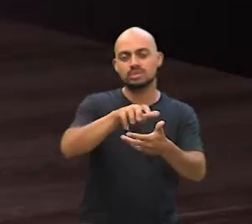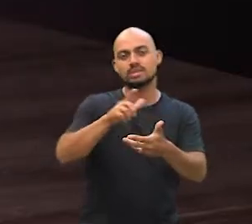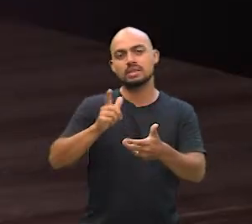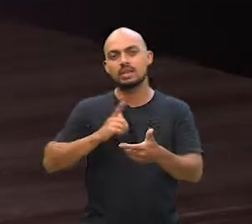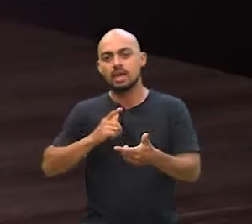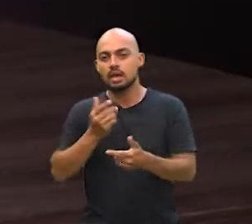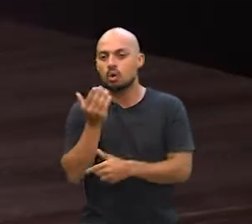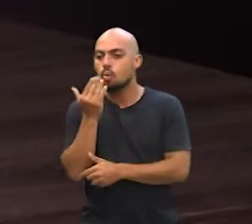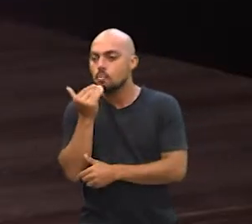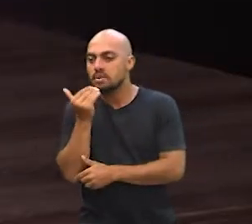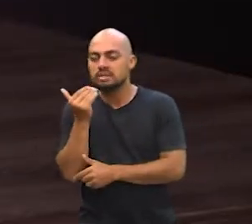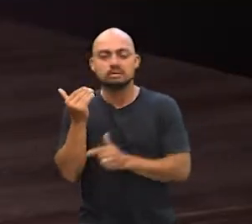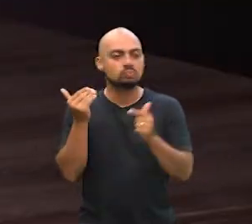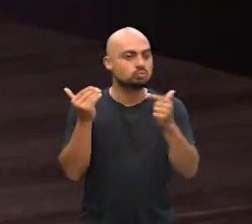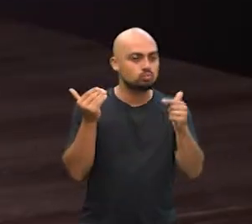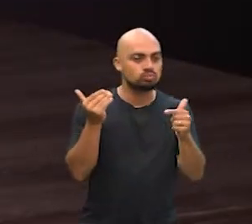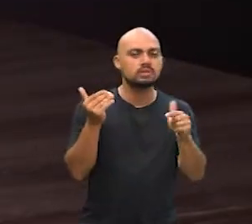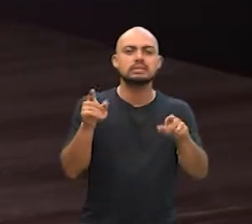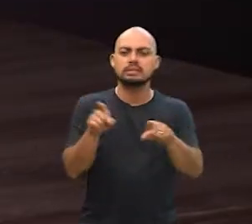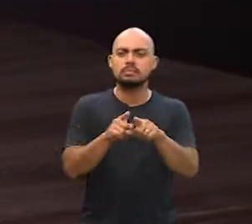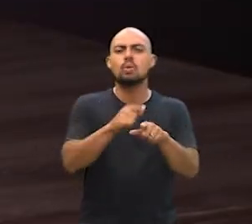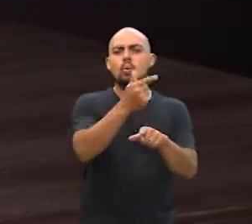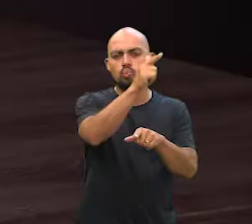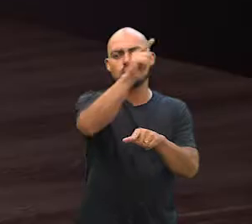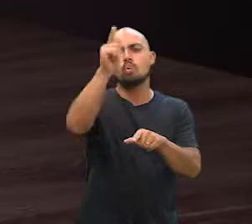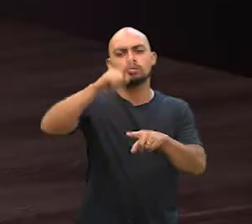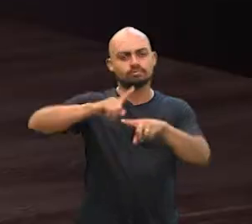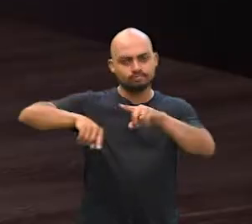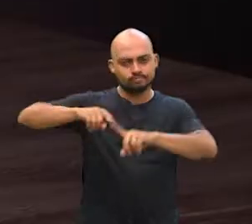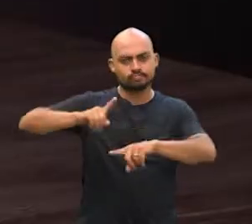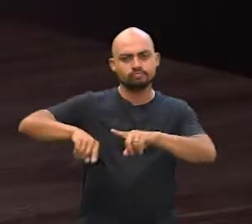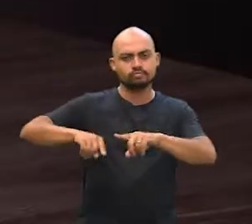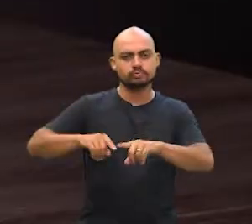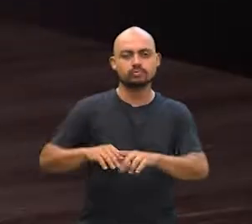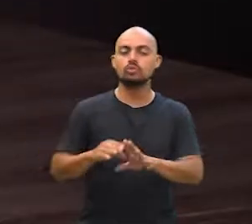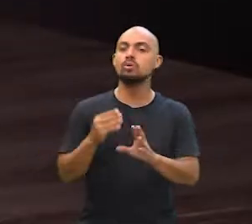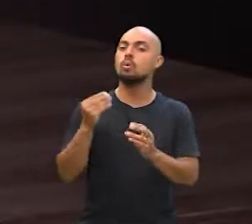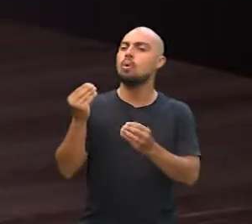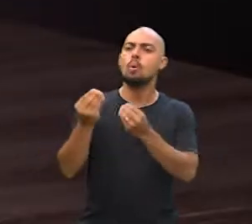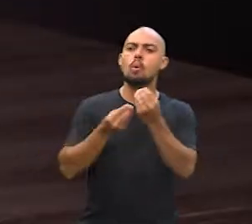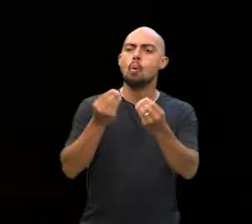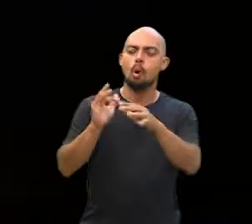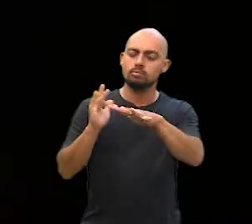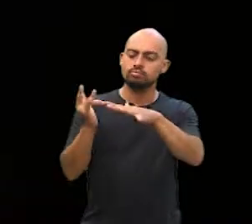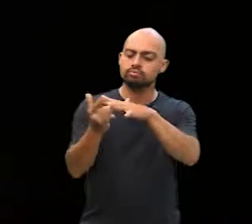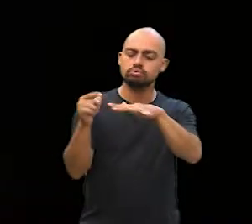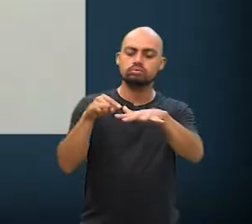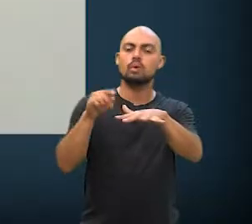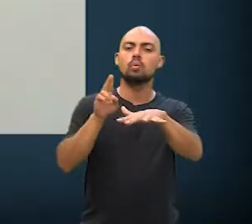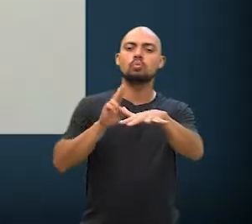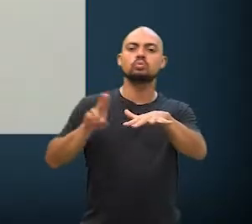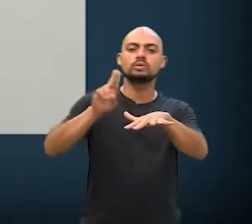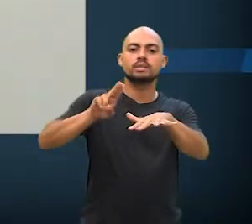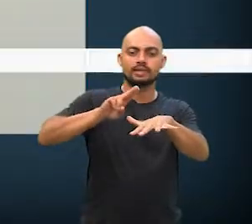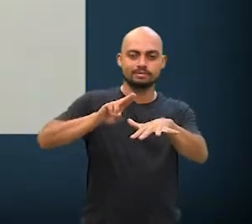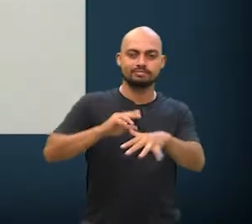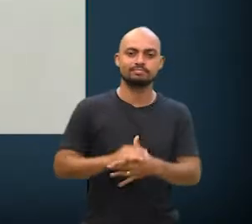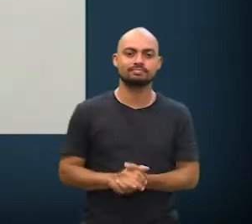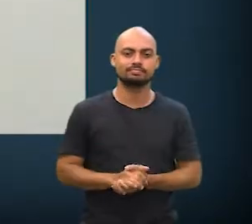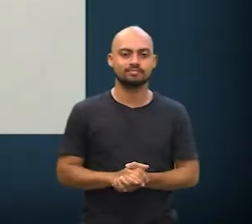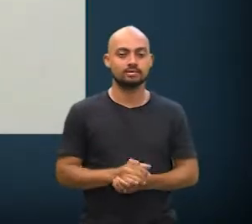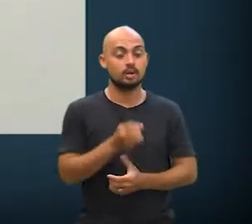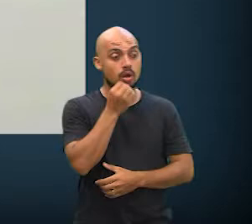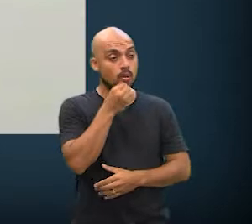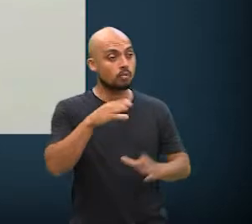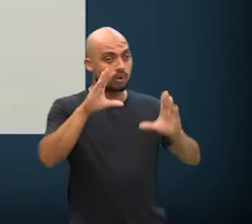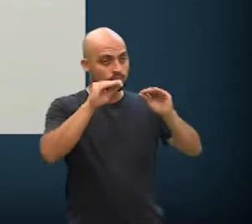não alimentos, entre tantos outros produtos. Como então usar uma plataforma? Olá, boa noite pessoal,